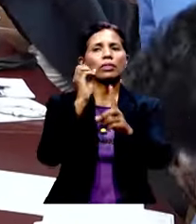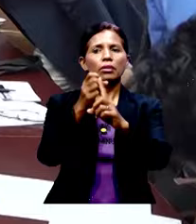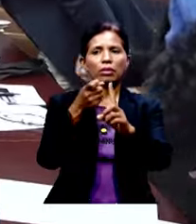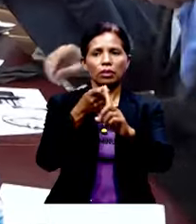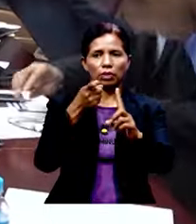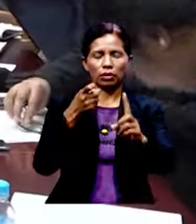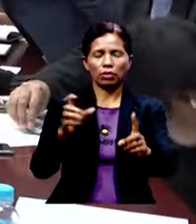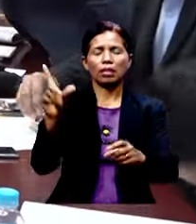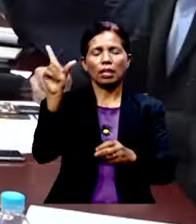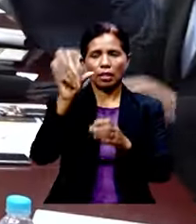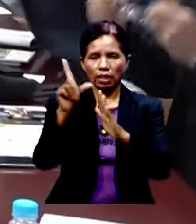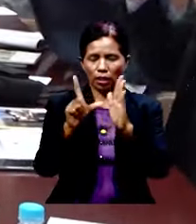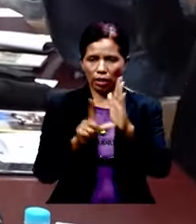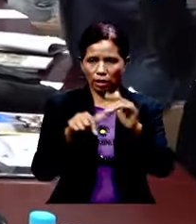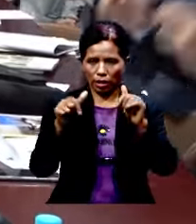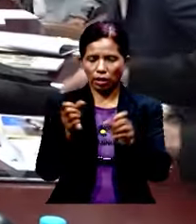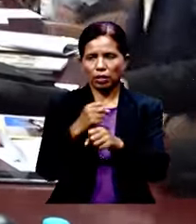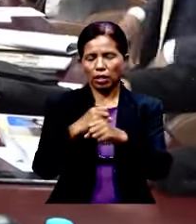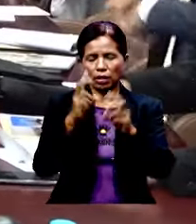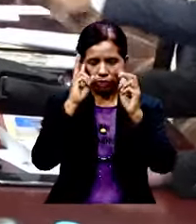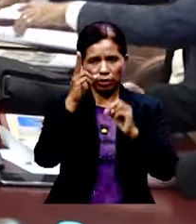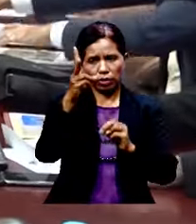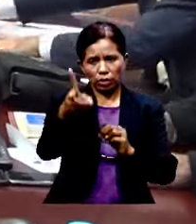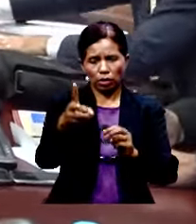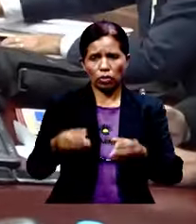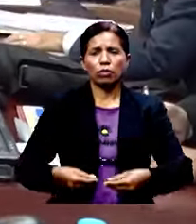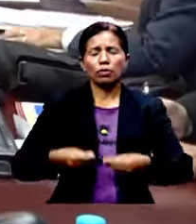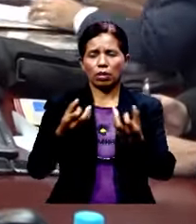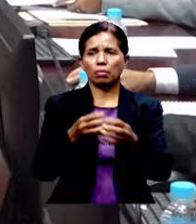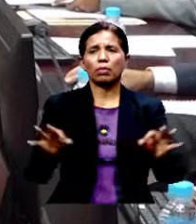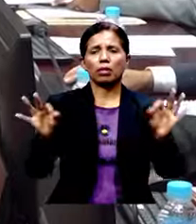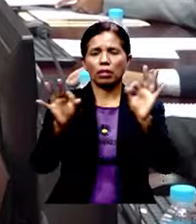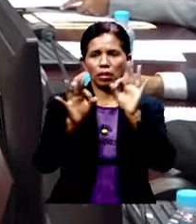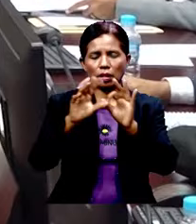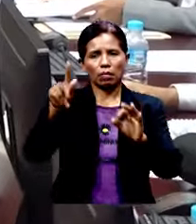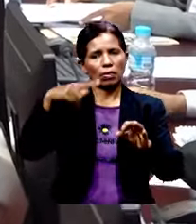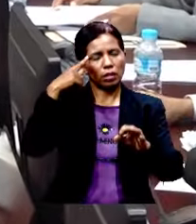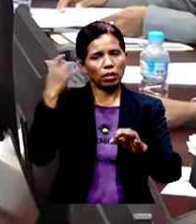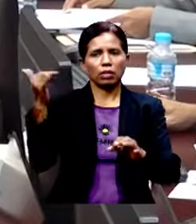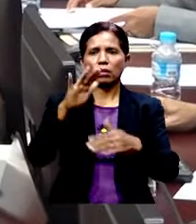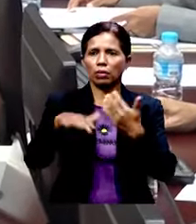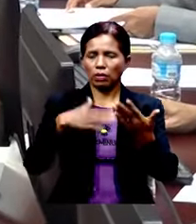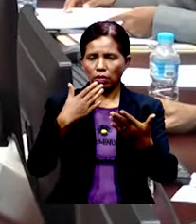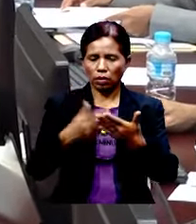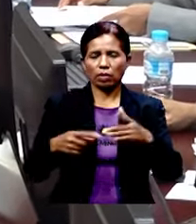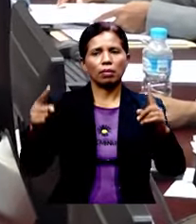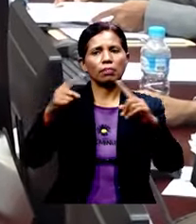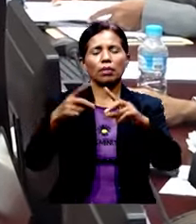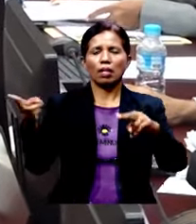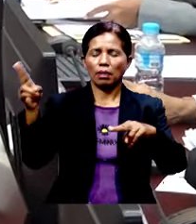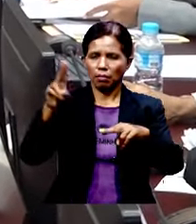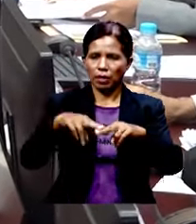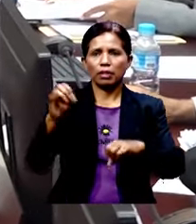intervenção legislativa Idané, a tu cria visão Idanebe for prioridade para adoção políticas adequadas, para aumento de